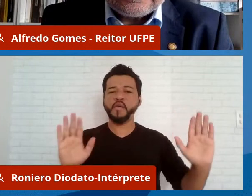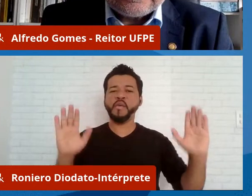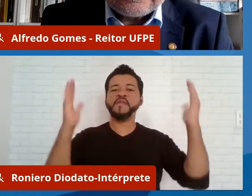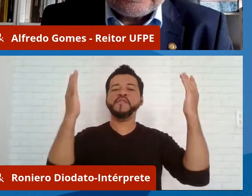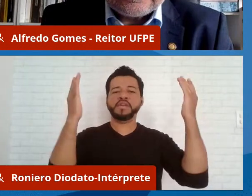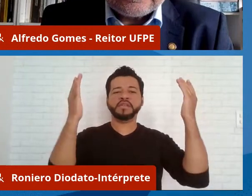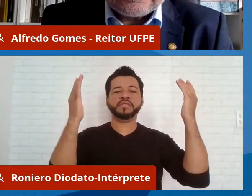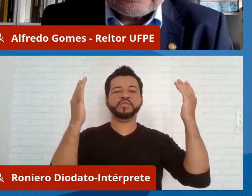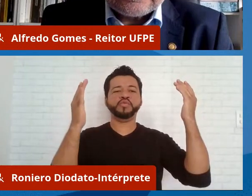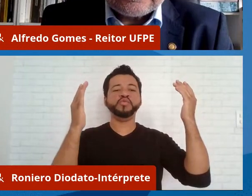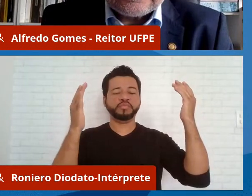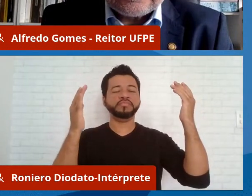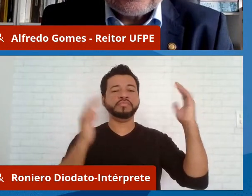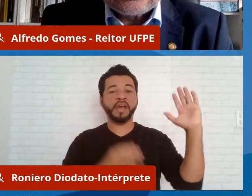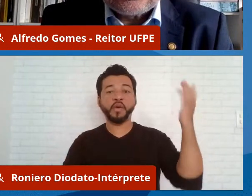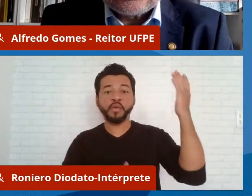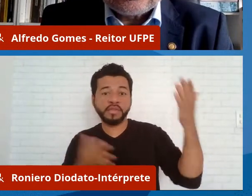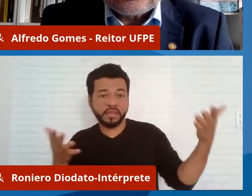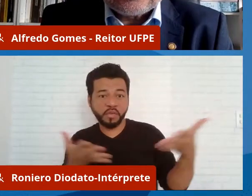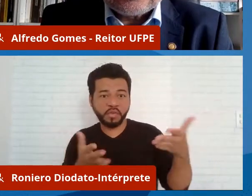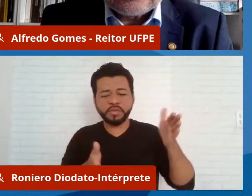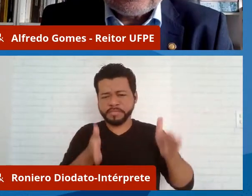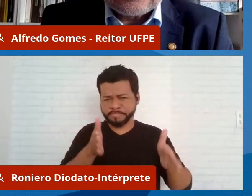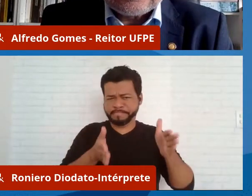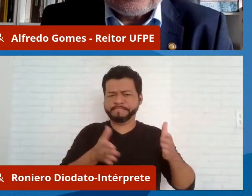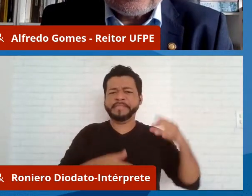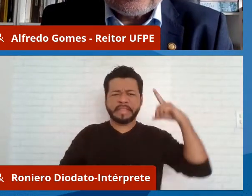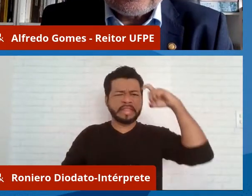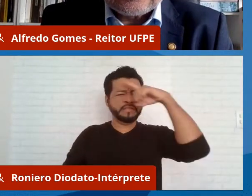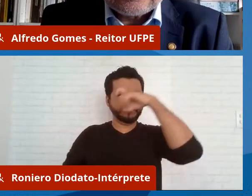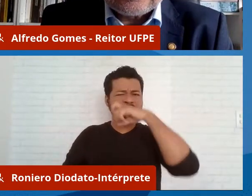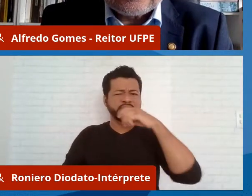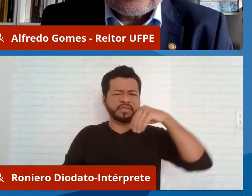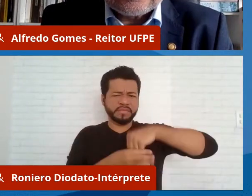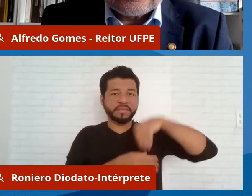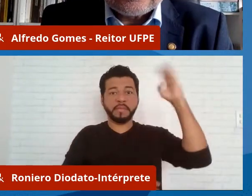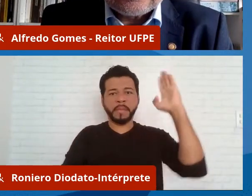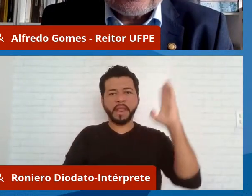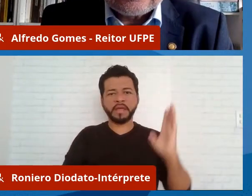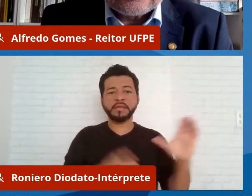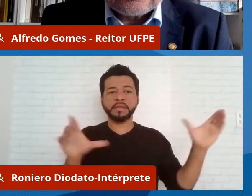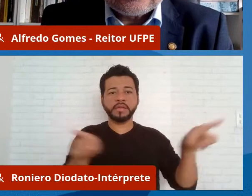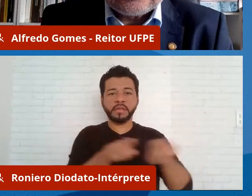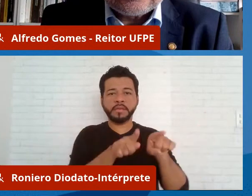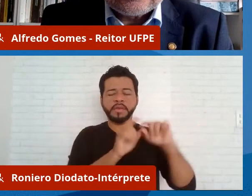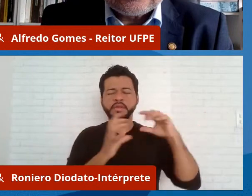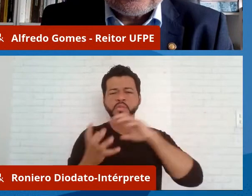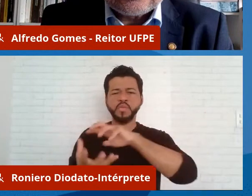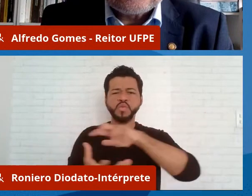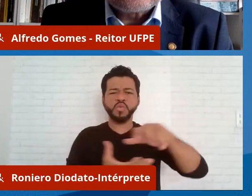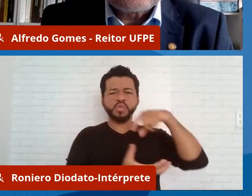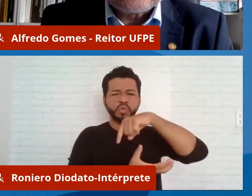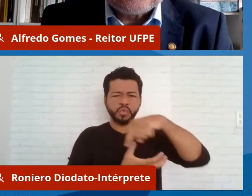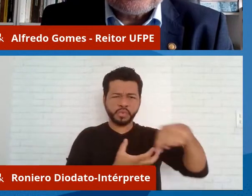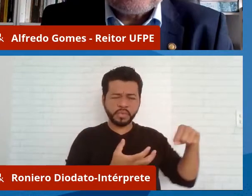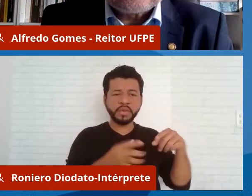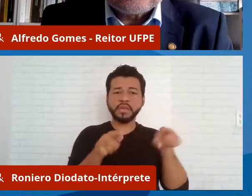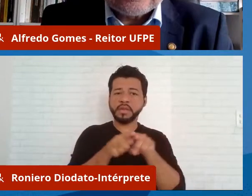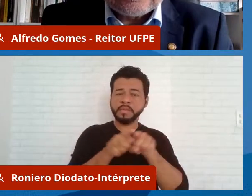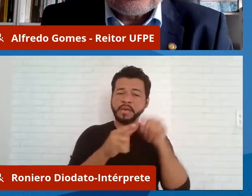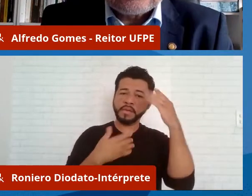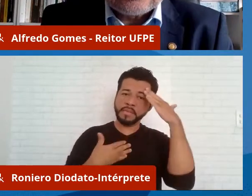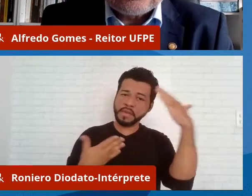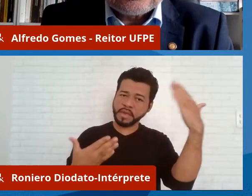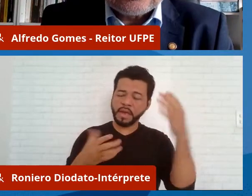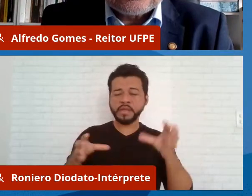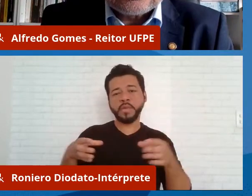mesmo diante desse cenário tão difícil que nós estamos vivendo no Brasil e no mundo. Depois, agradecer imensamente a nossa equipe de